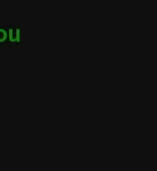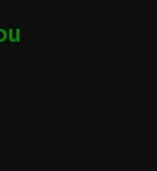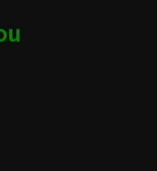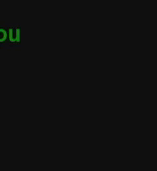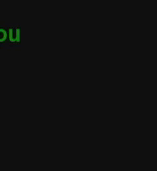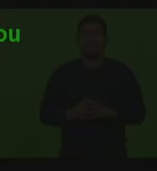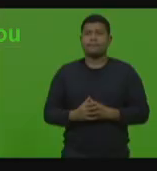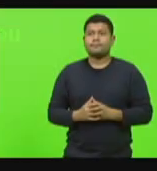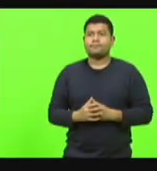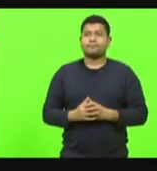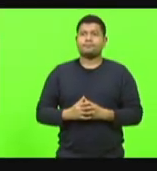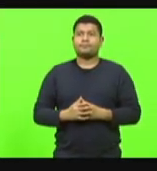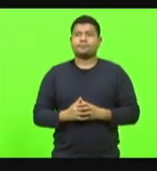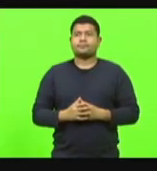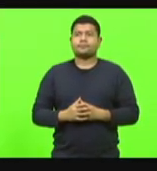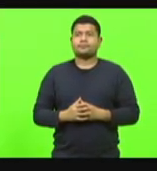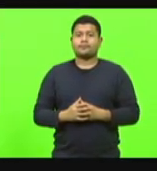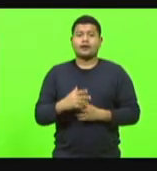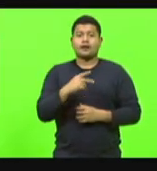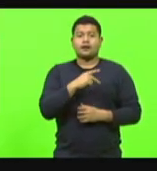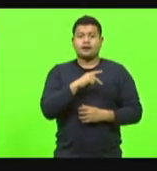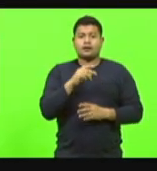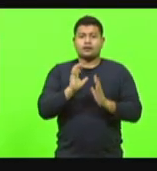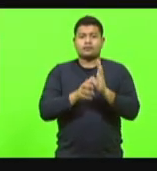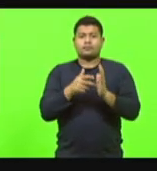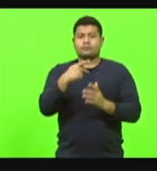o PSD volta 2